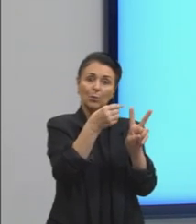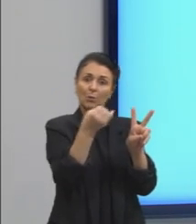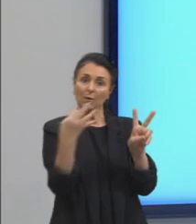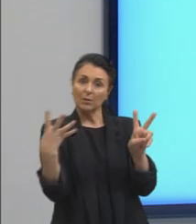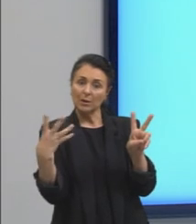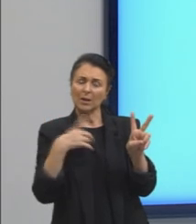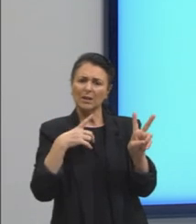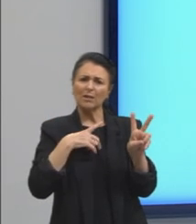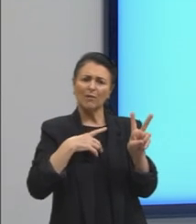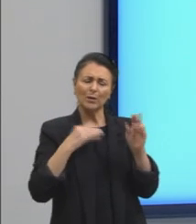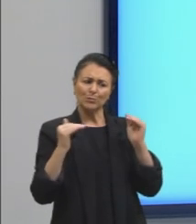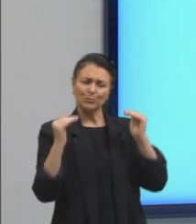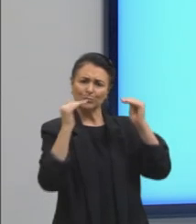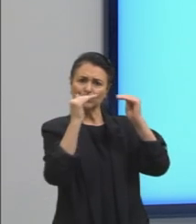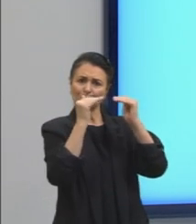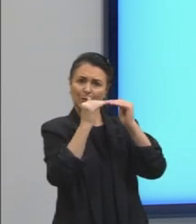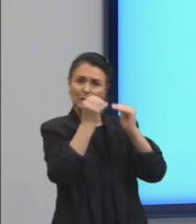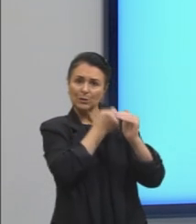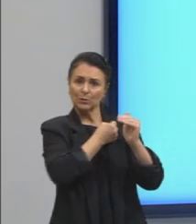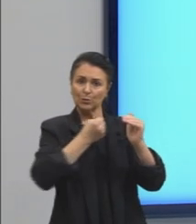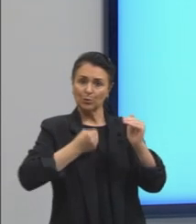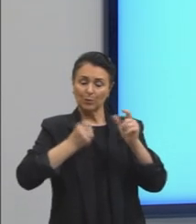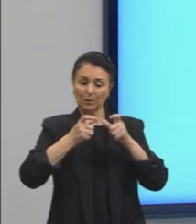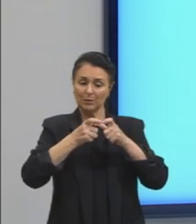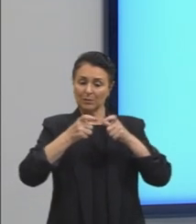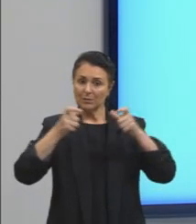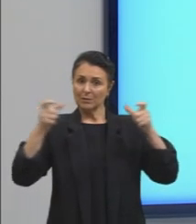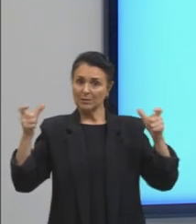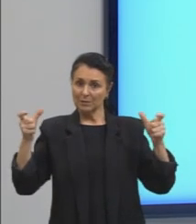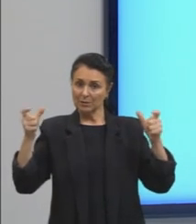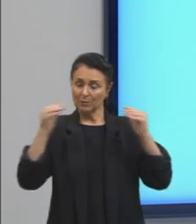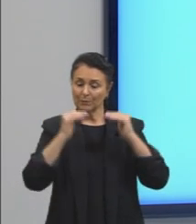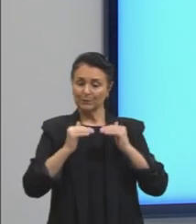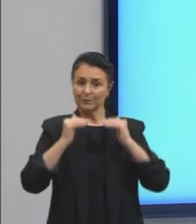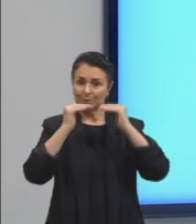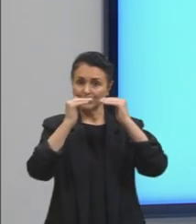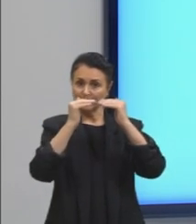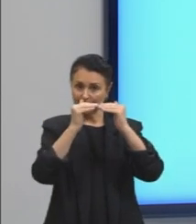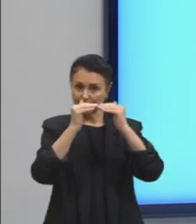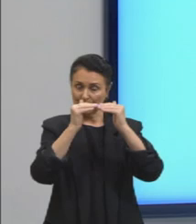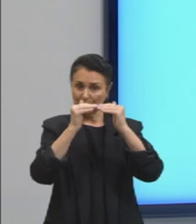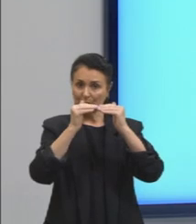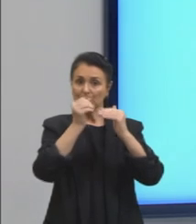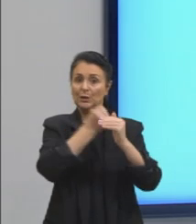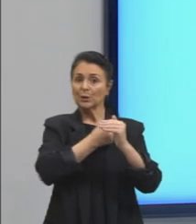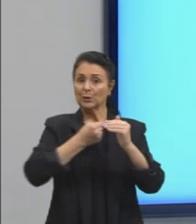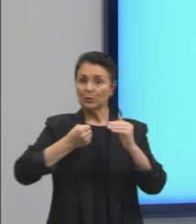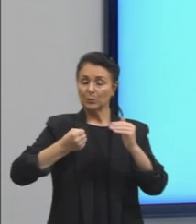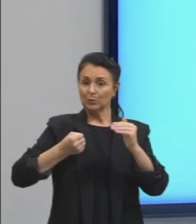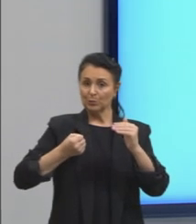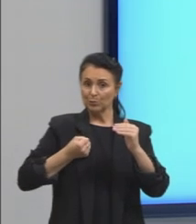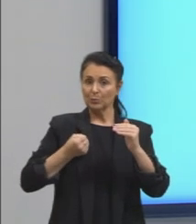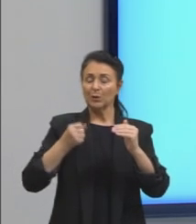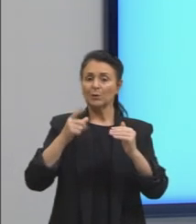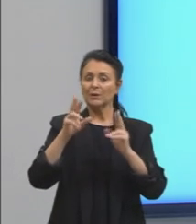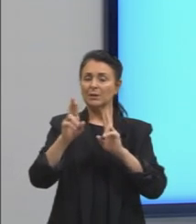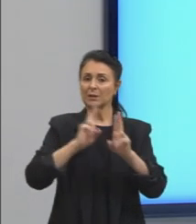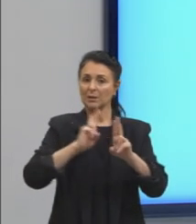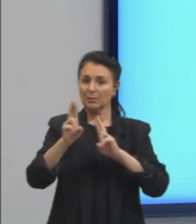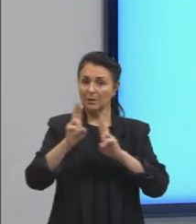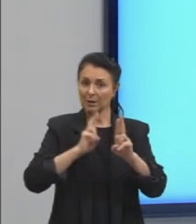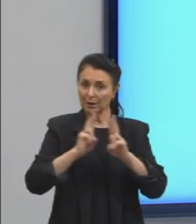respeito dos números reais que são extensões das propriedades dos números racionais essas propriedades estão